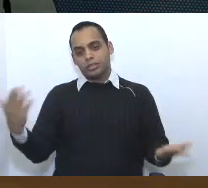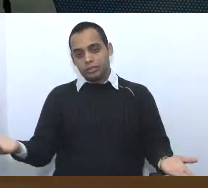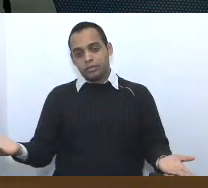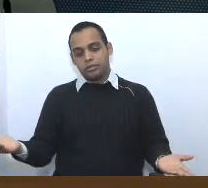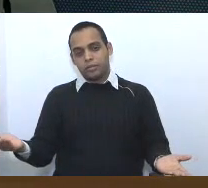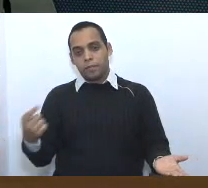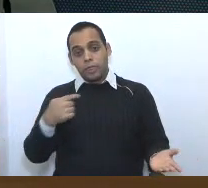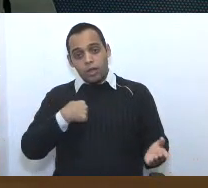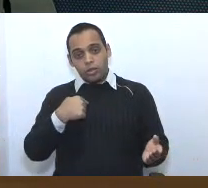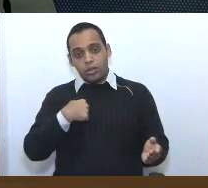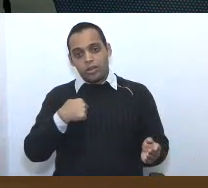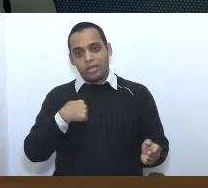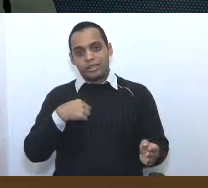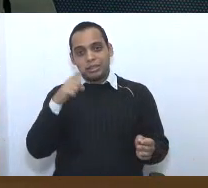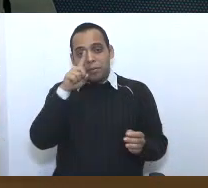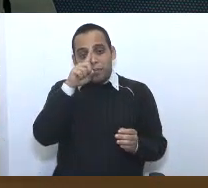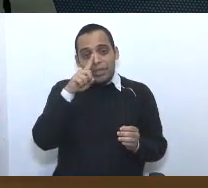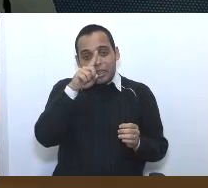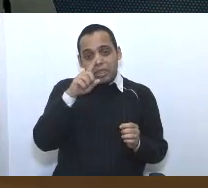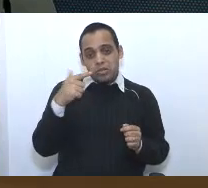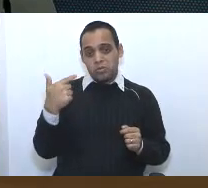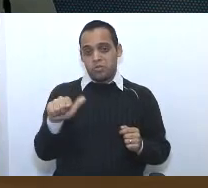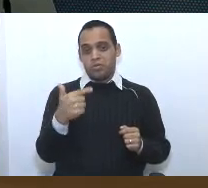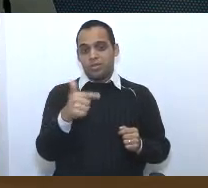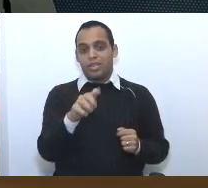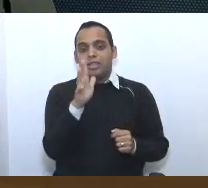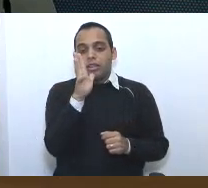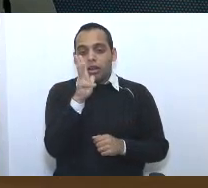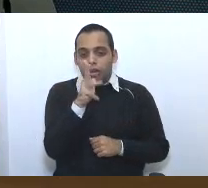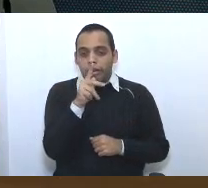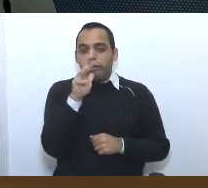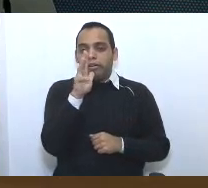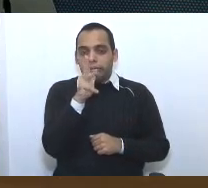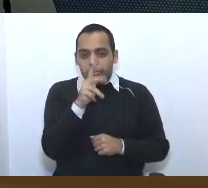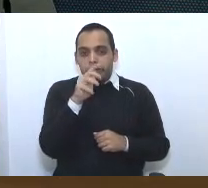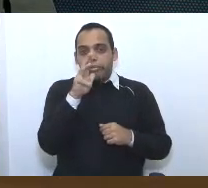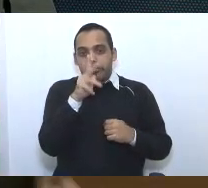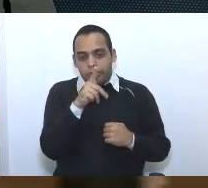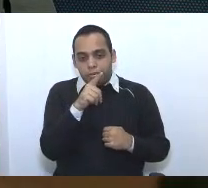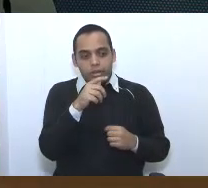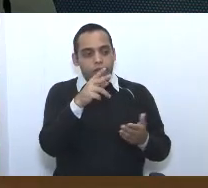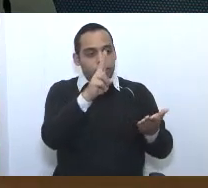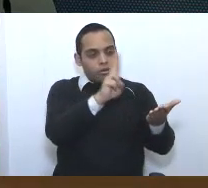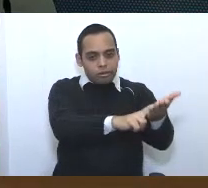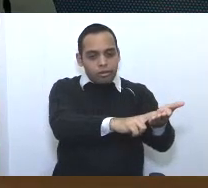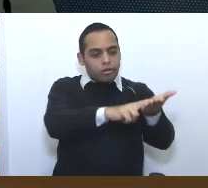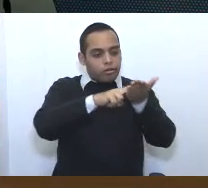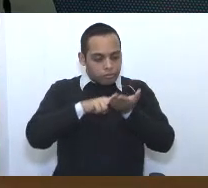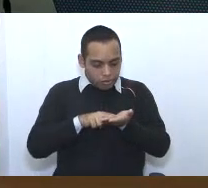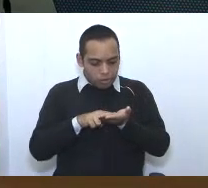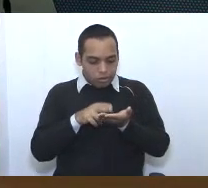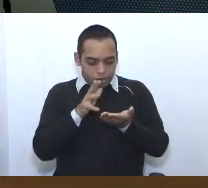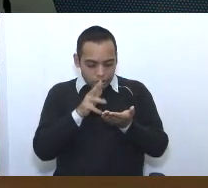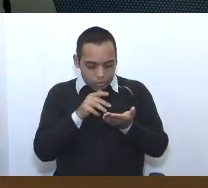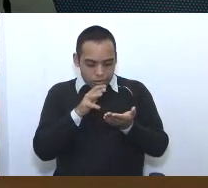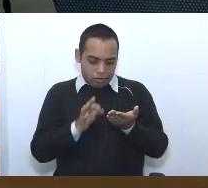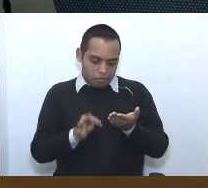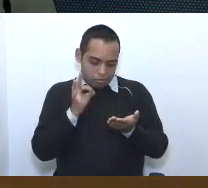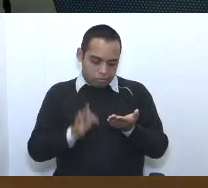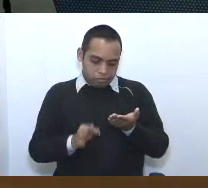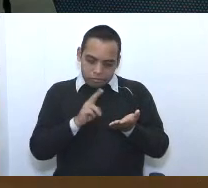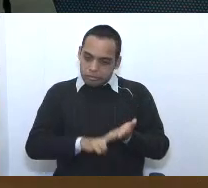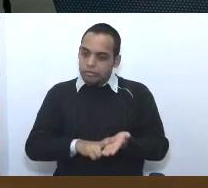nós não corremos o risco de um processo demorar tanto entre parecer, envio para a secretaria,